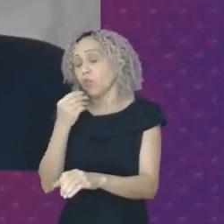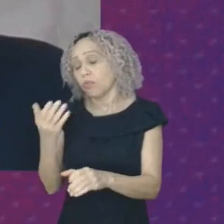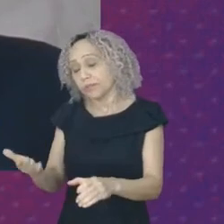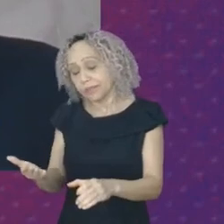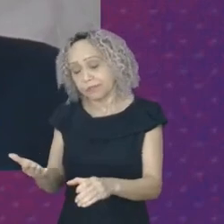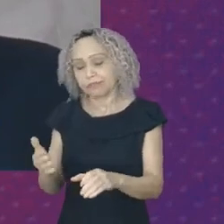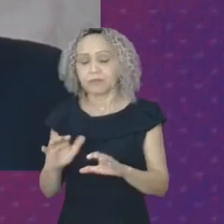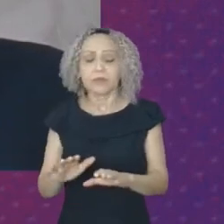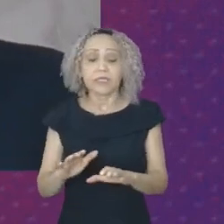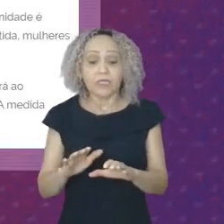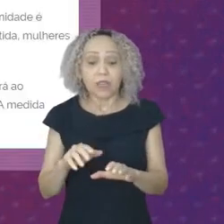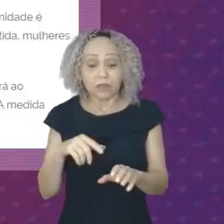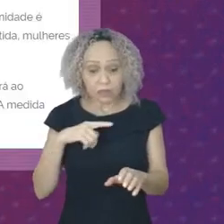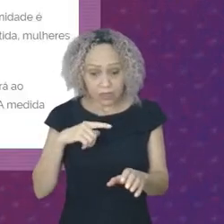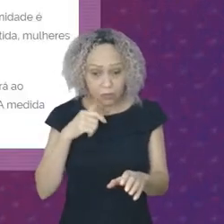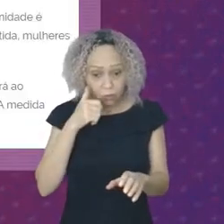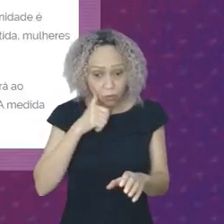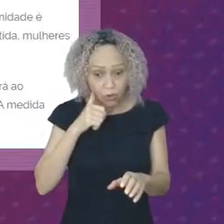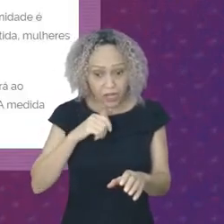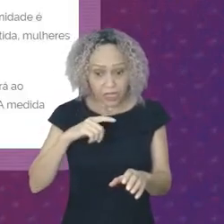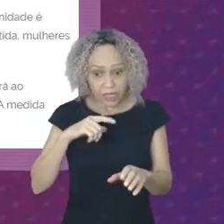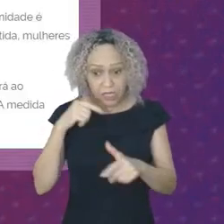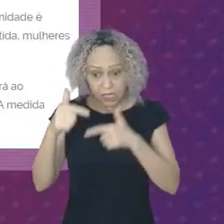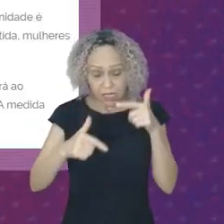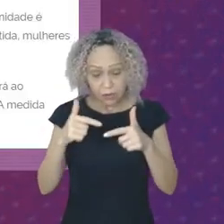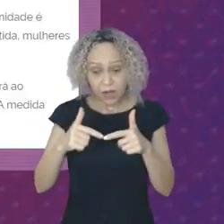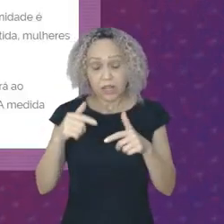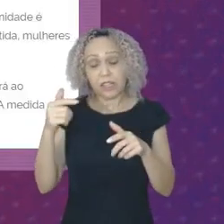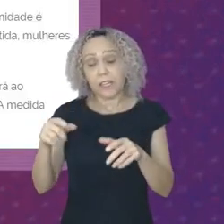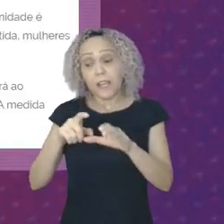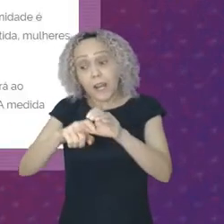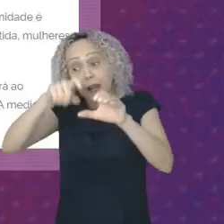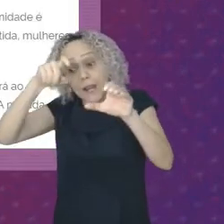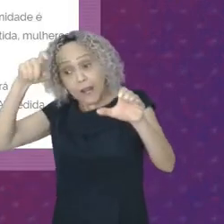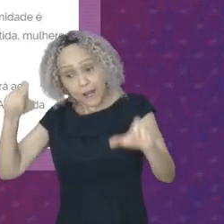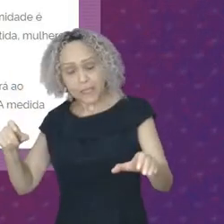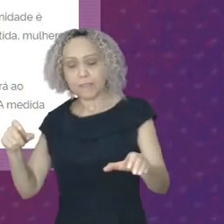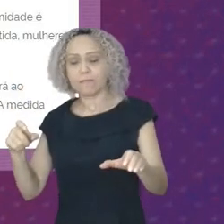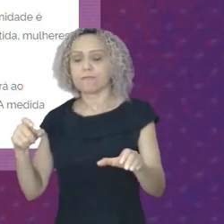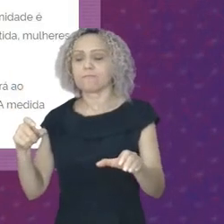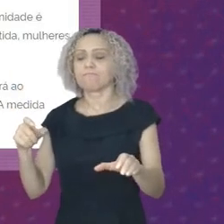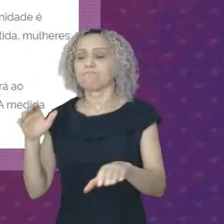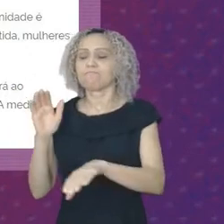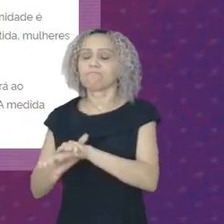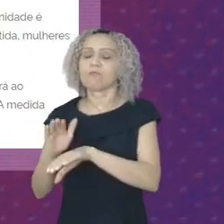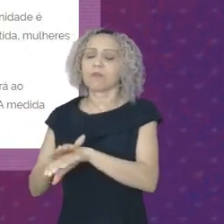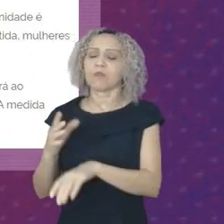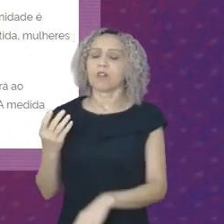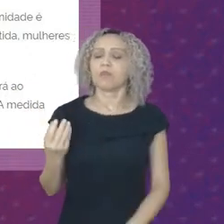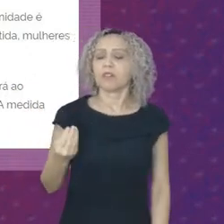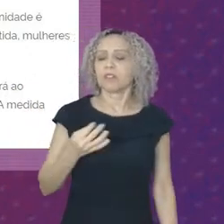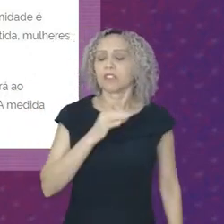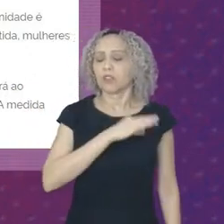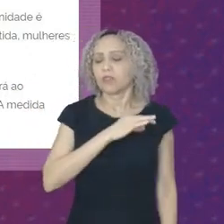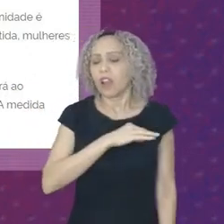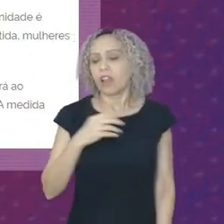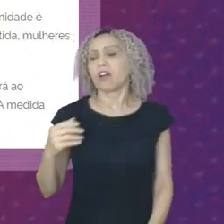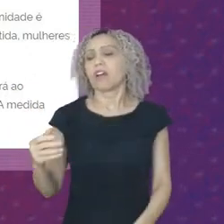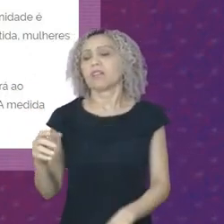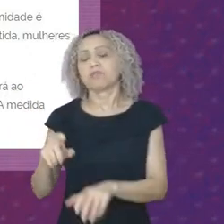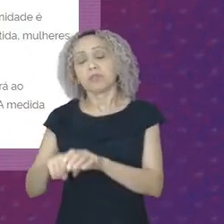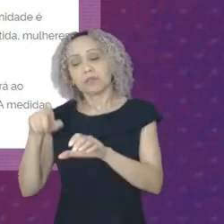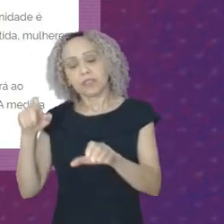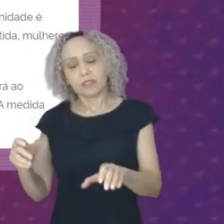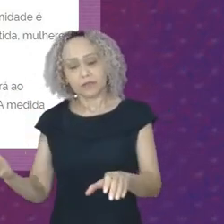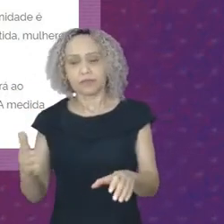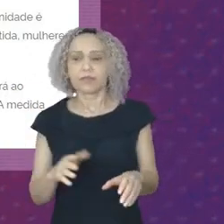enviou para o Congresso Nacional o projeto que cria licença maternidade dentro do projeto Bolsa Atleta do